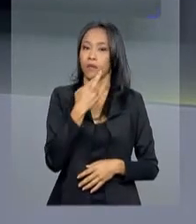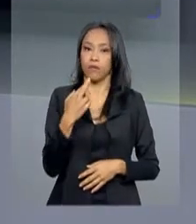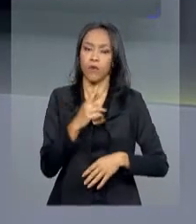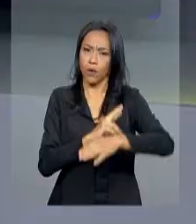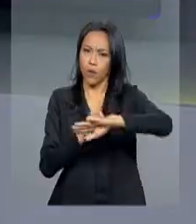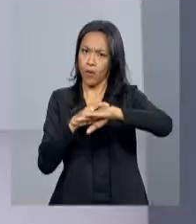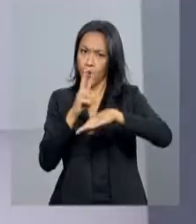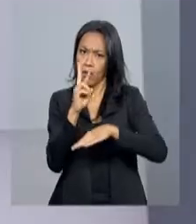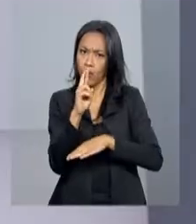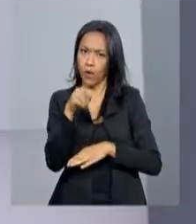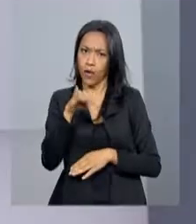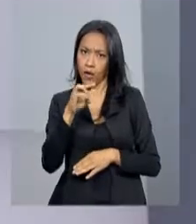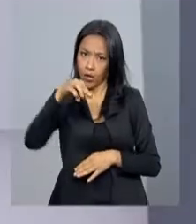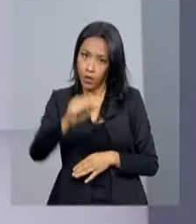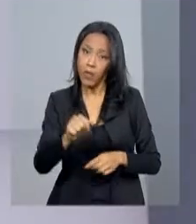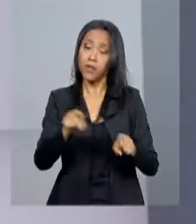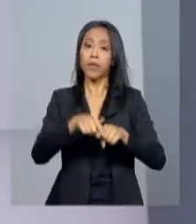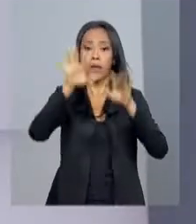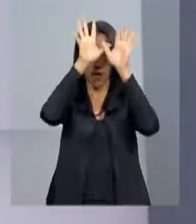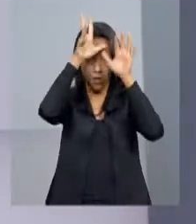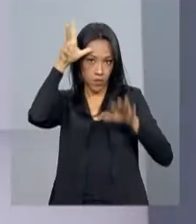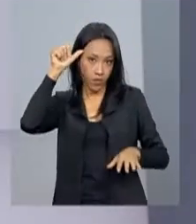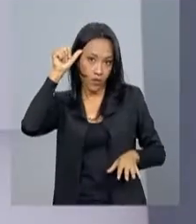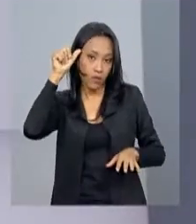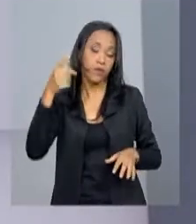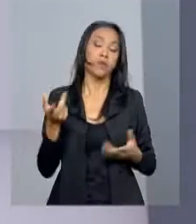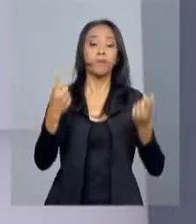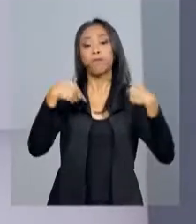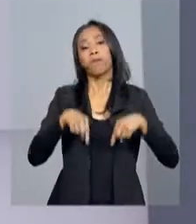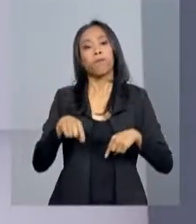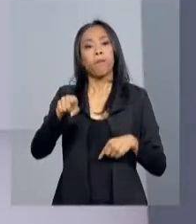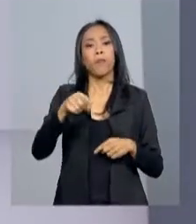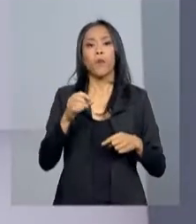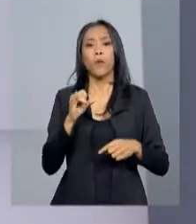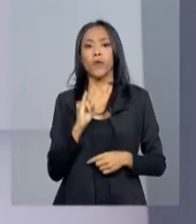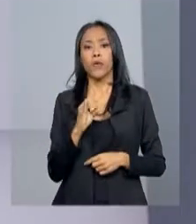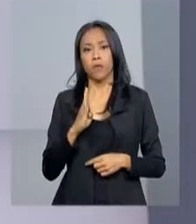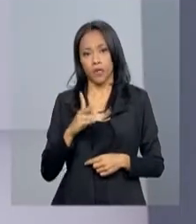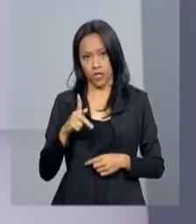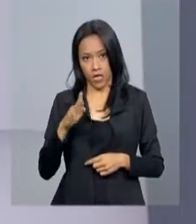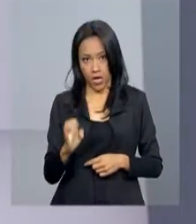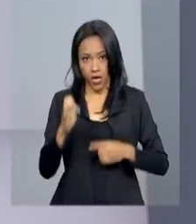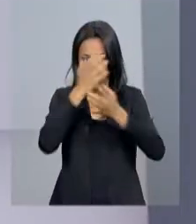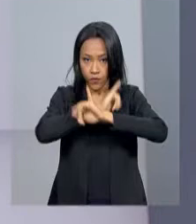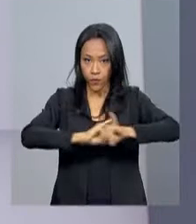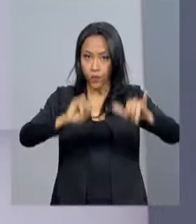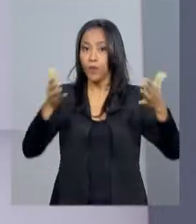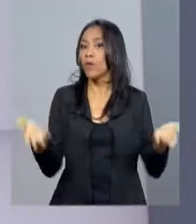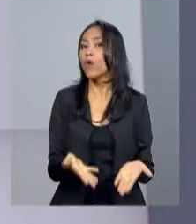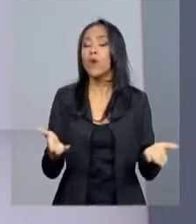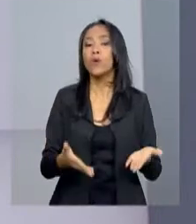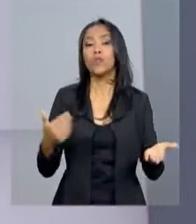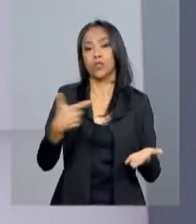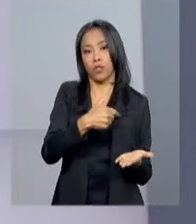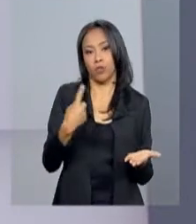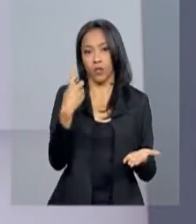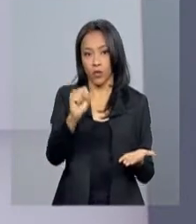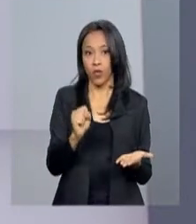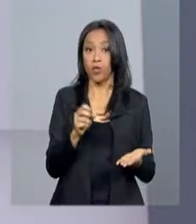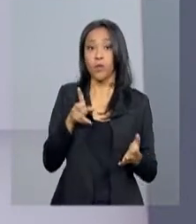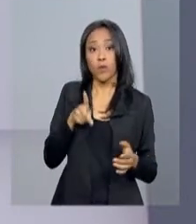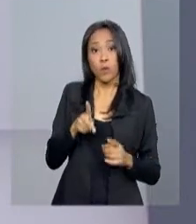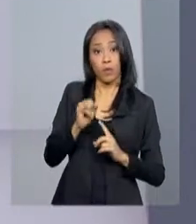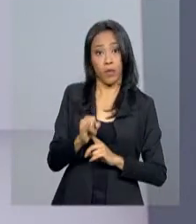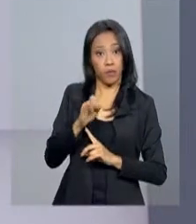amazonas o ibge divulgou hoje que no segundo trimestre de 2008 pib que representa a soma de todos os bens